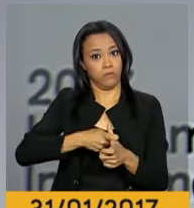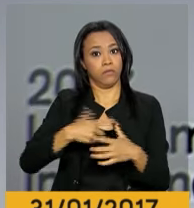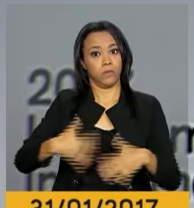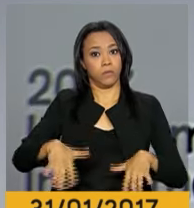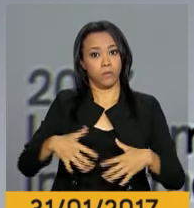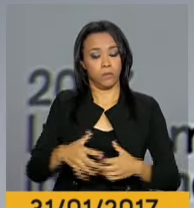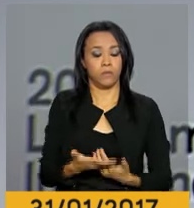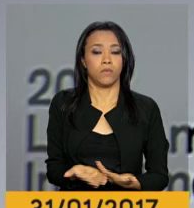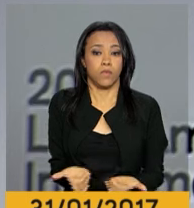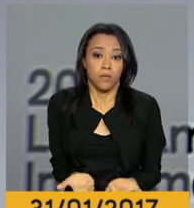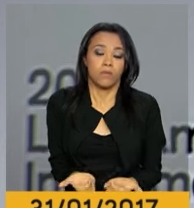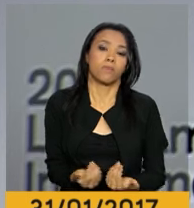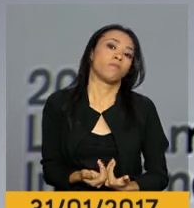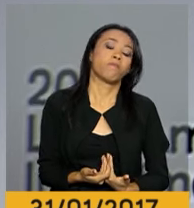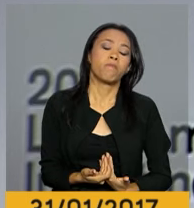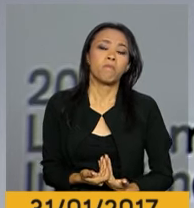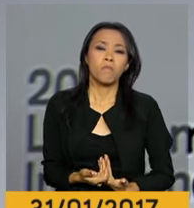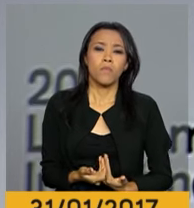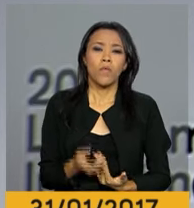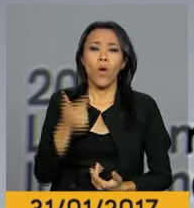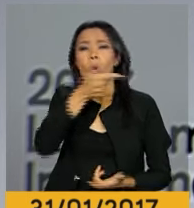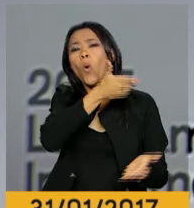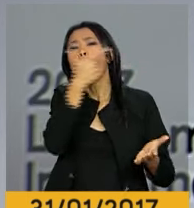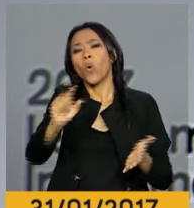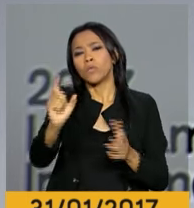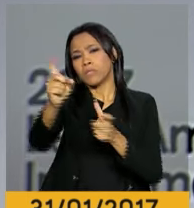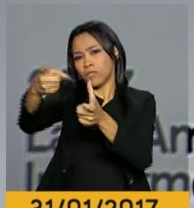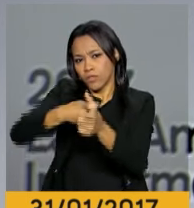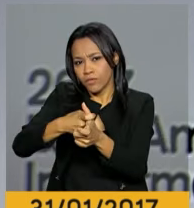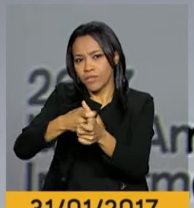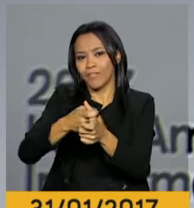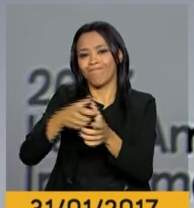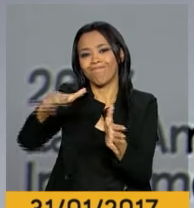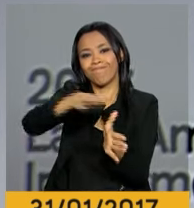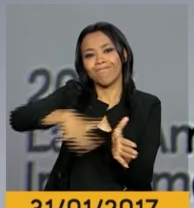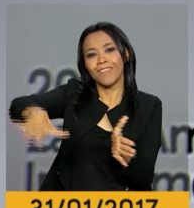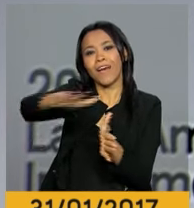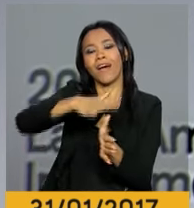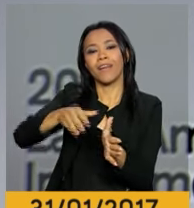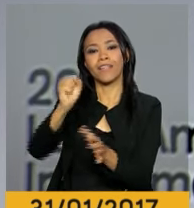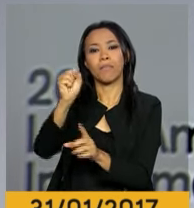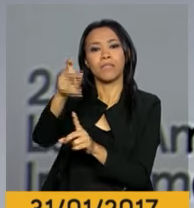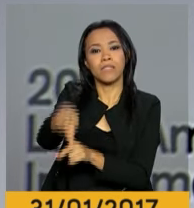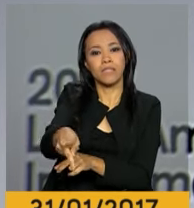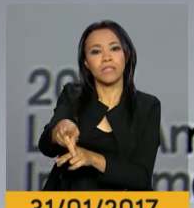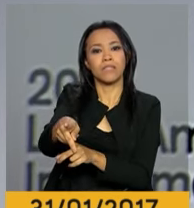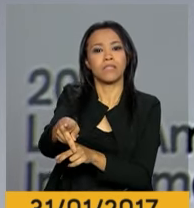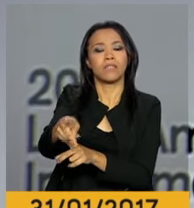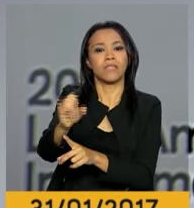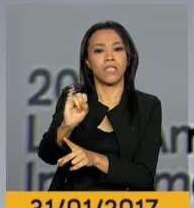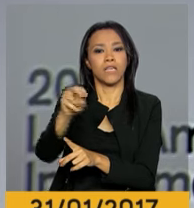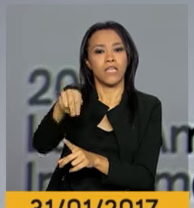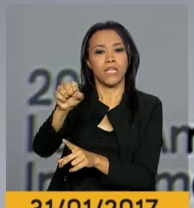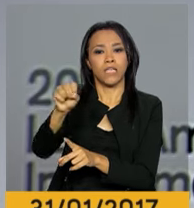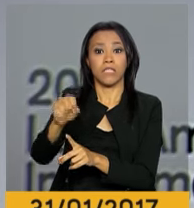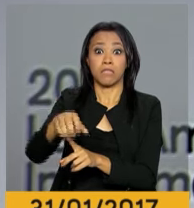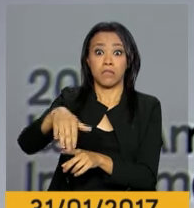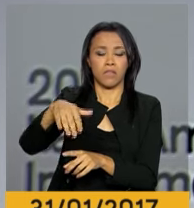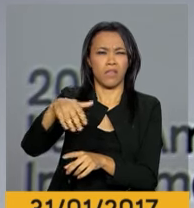é também o déficit da Previdência que está atingindo a marca de